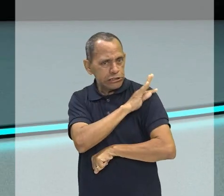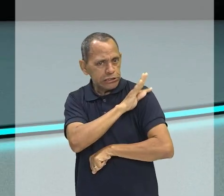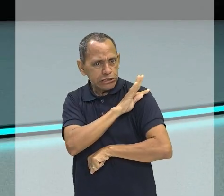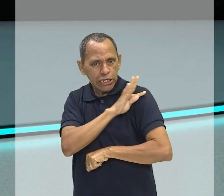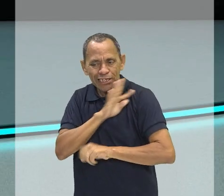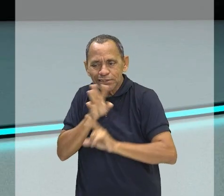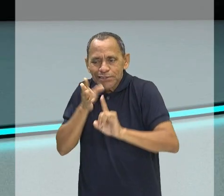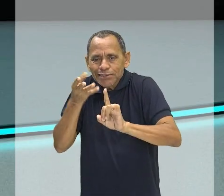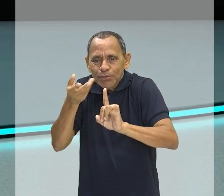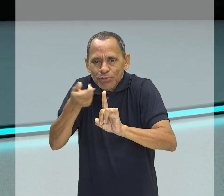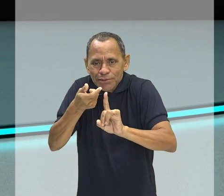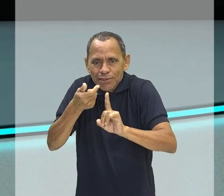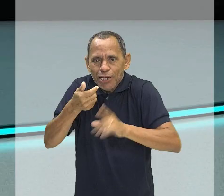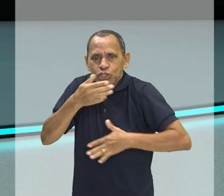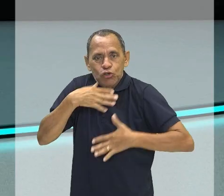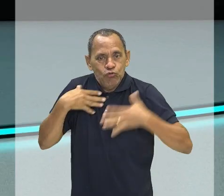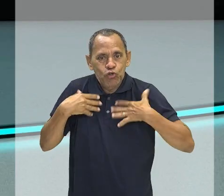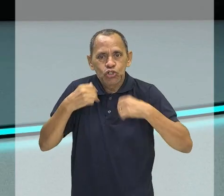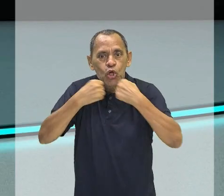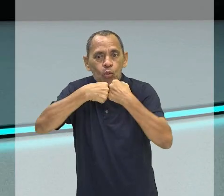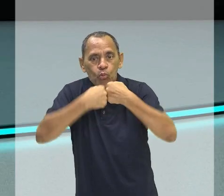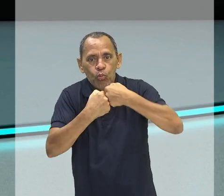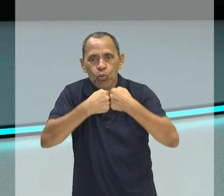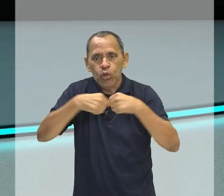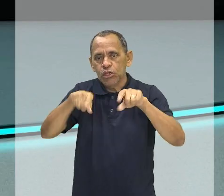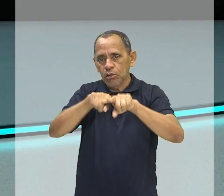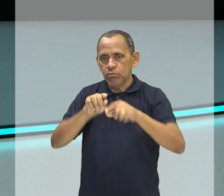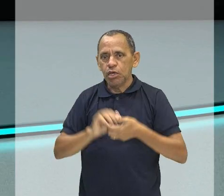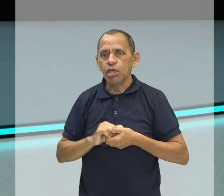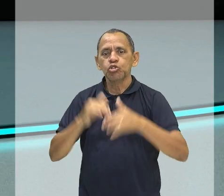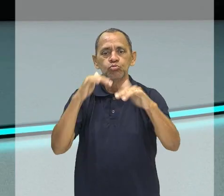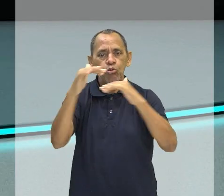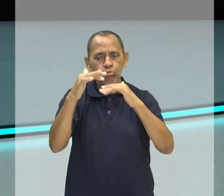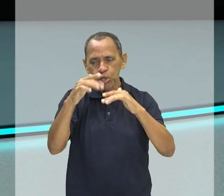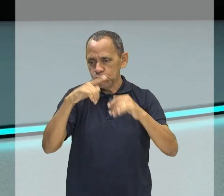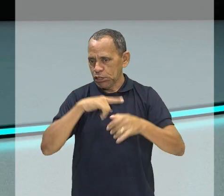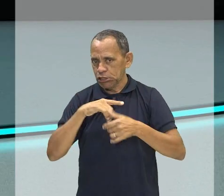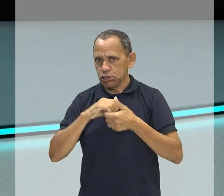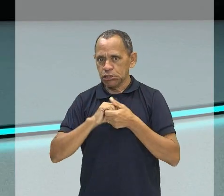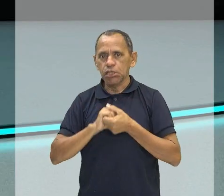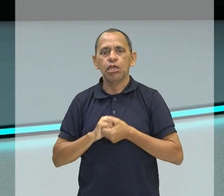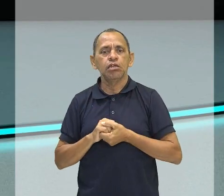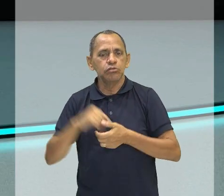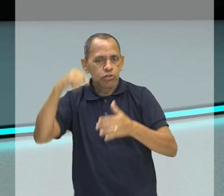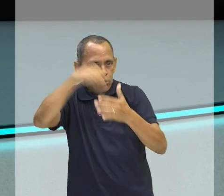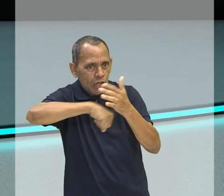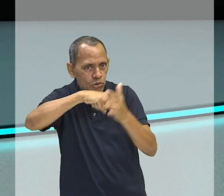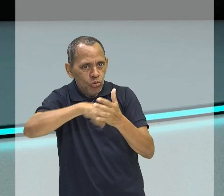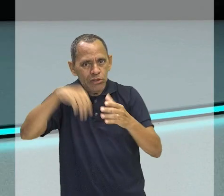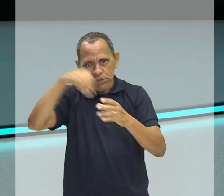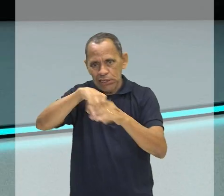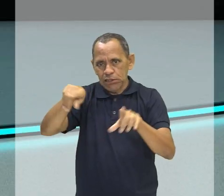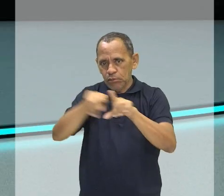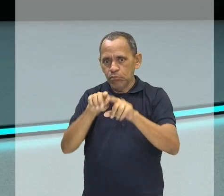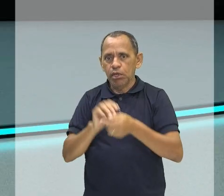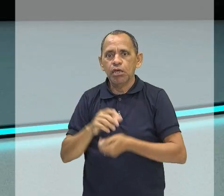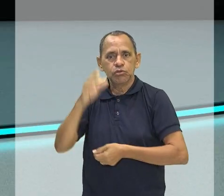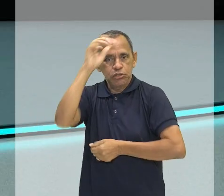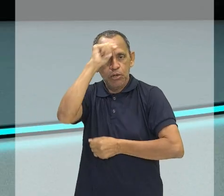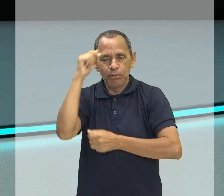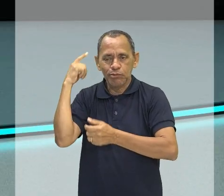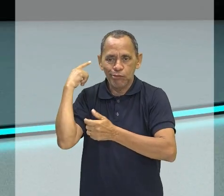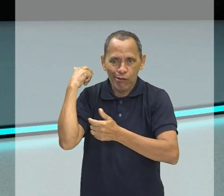habilidades físicas e motoras, né? Todos os movimentos e golpes que você aprendeu aí com o passar do